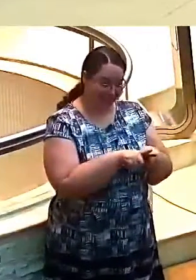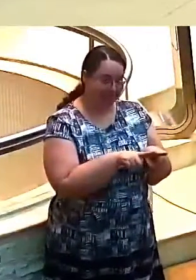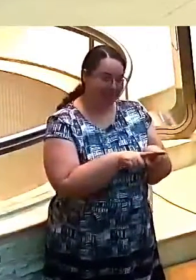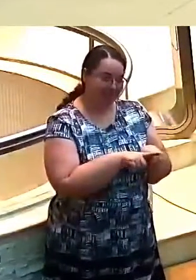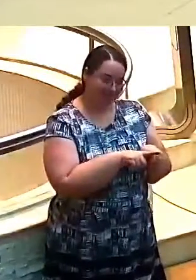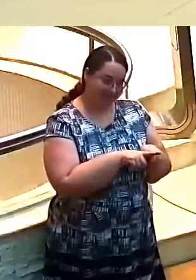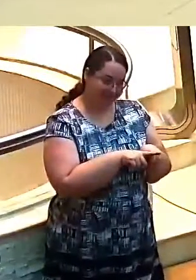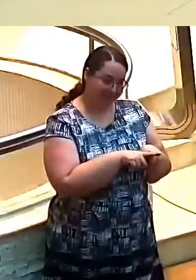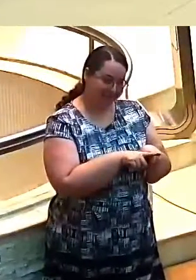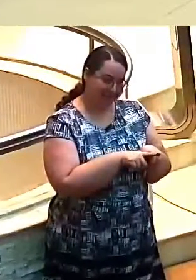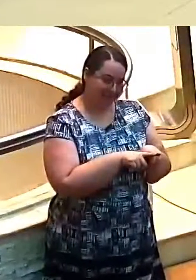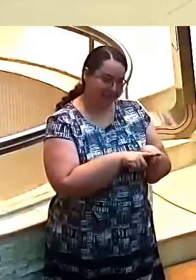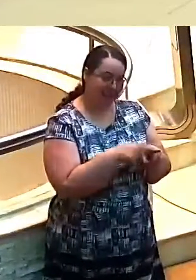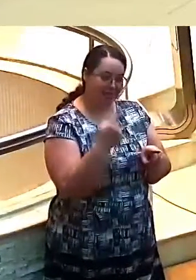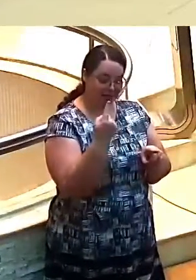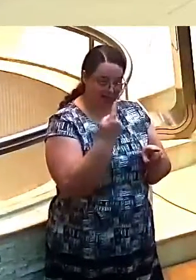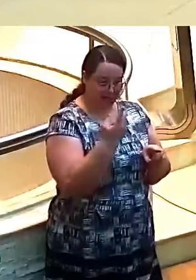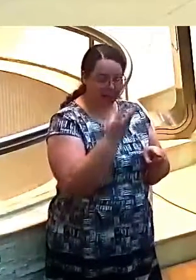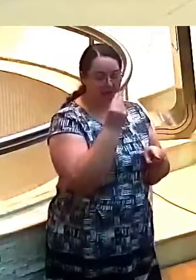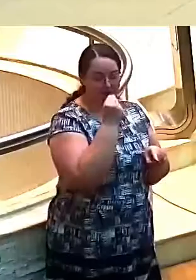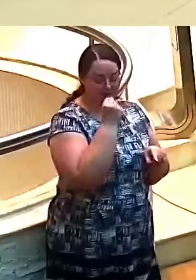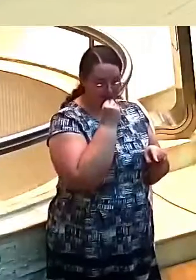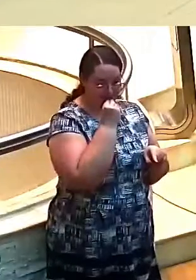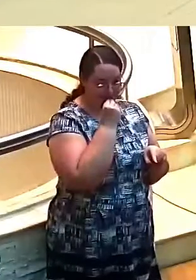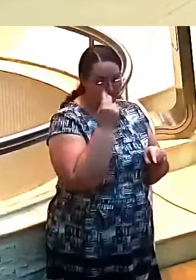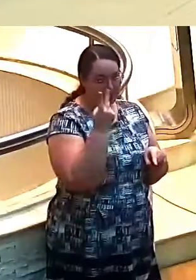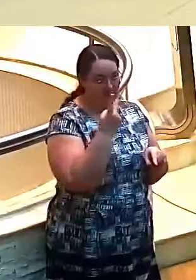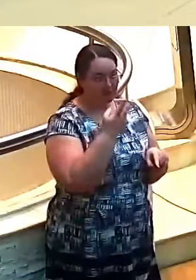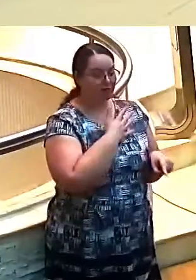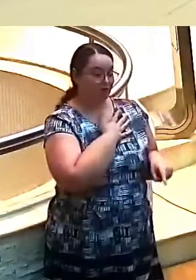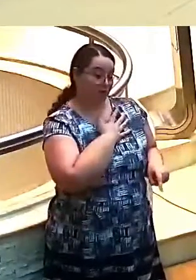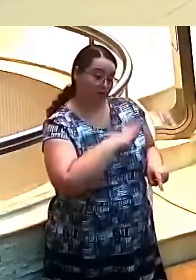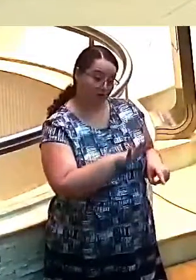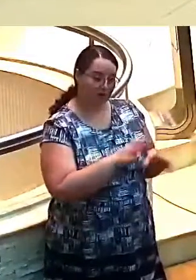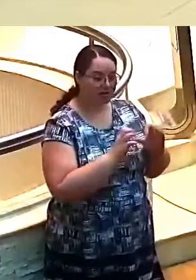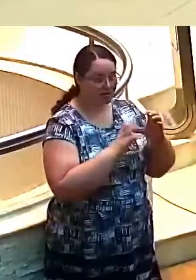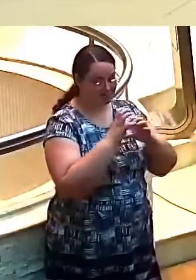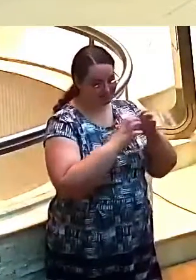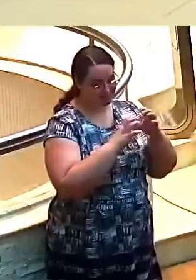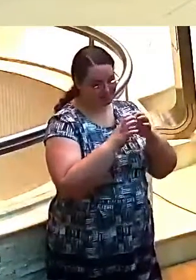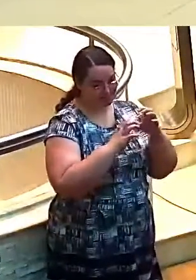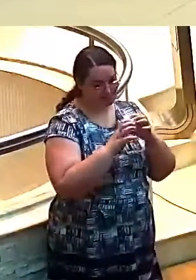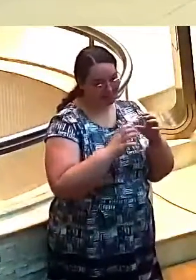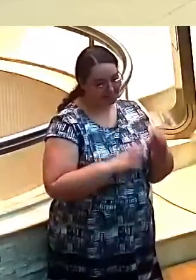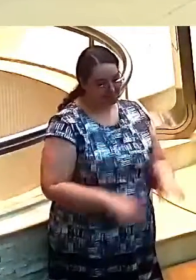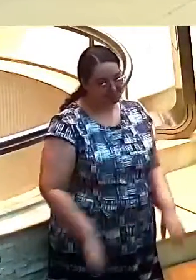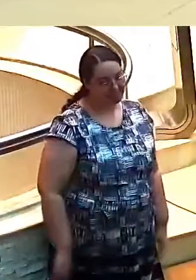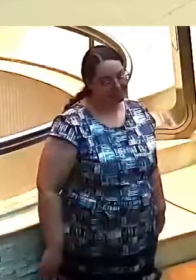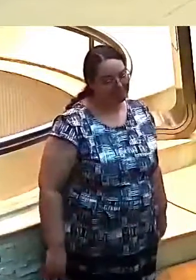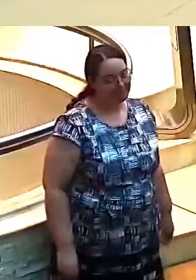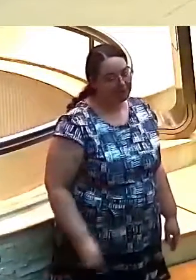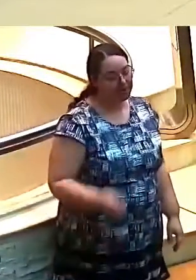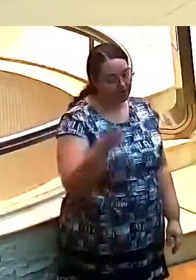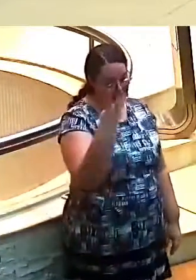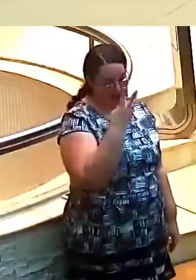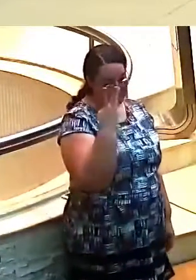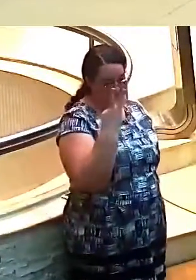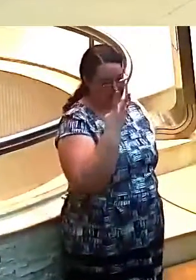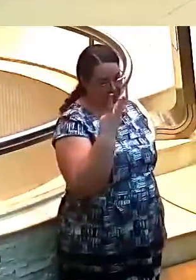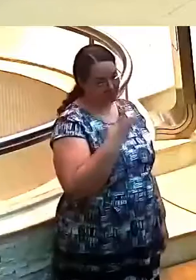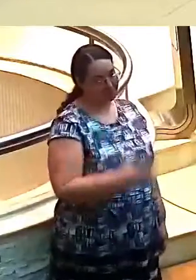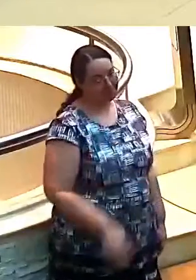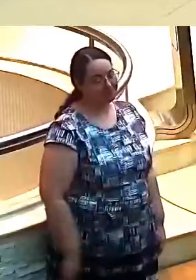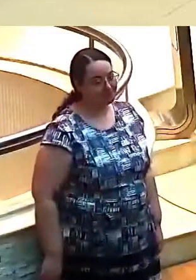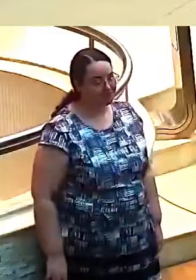aí vocês estão, no caminho da santificação, olha o seguinte, veja o que ele diz ainda, terceira lição, que Paulo nos traz aqui,